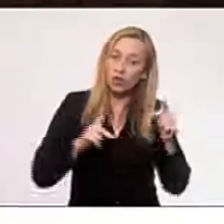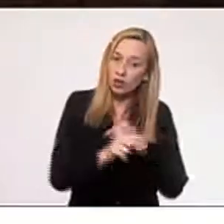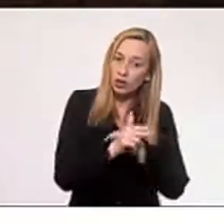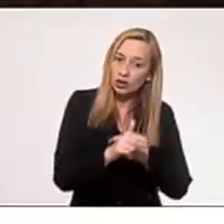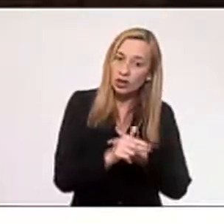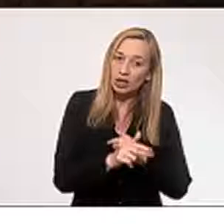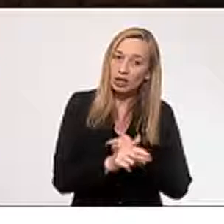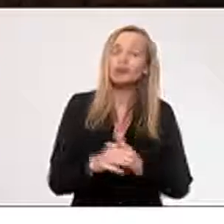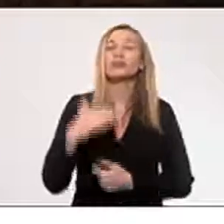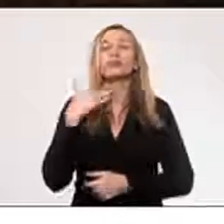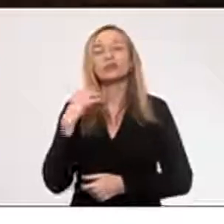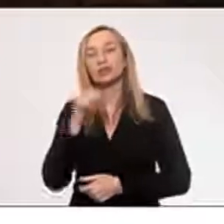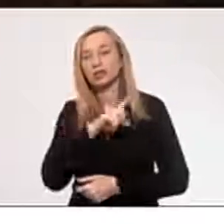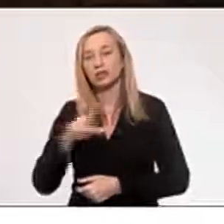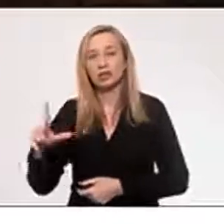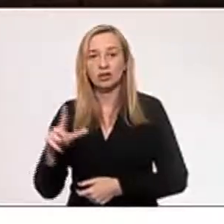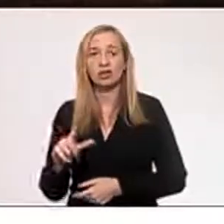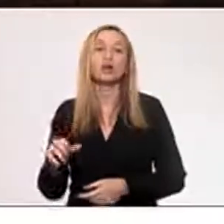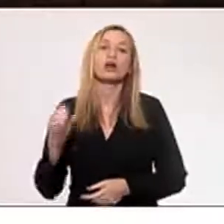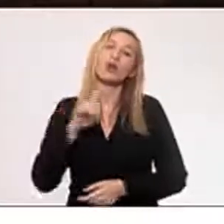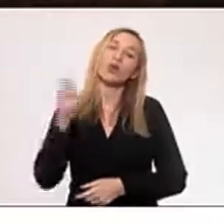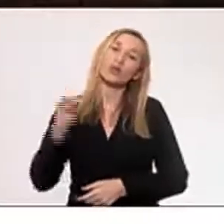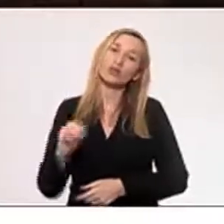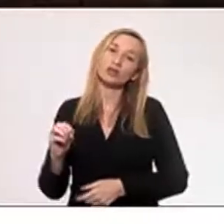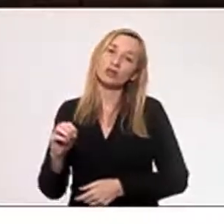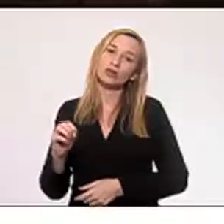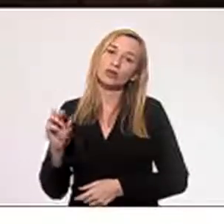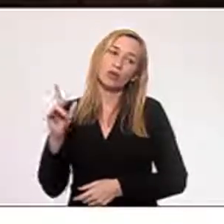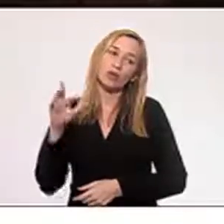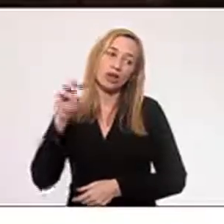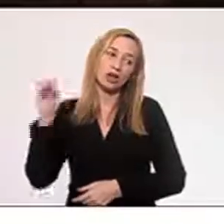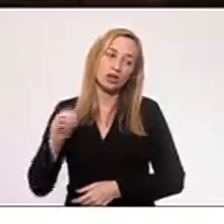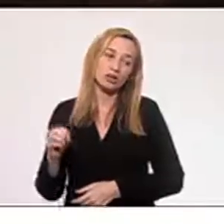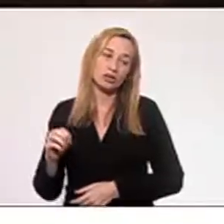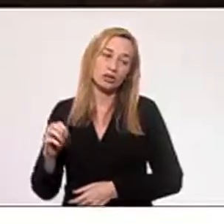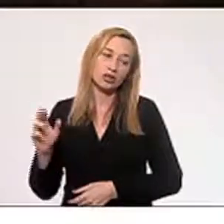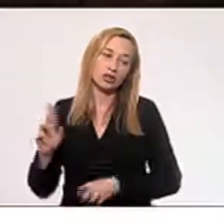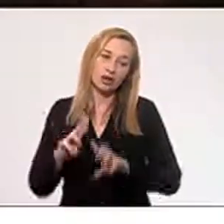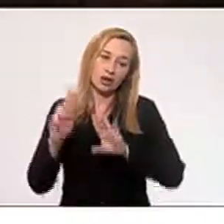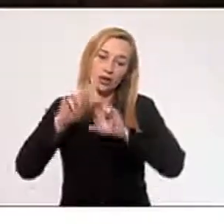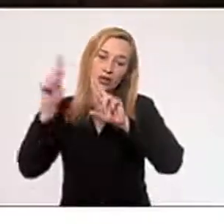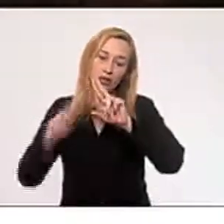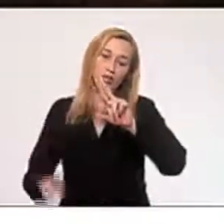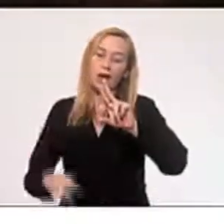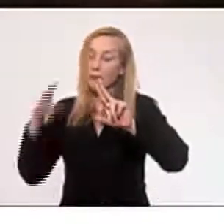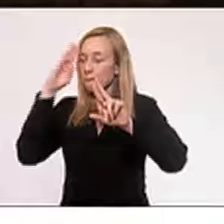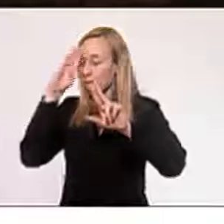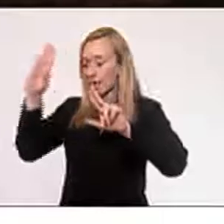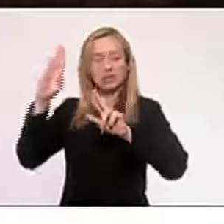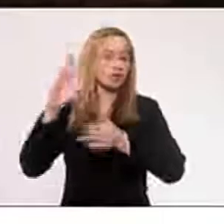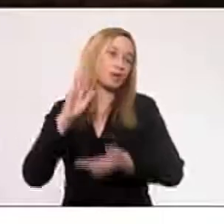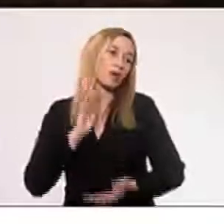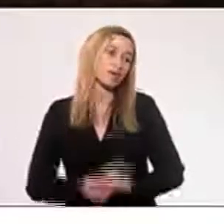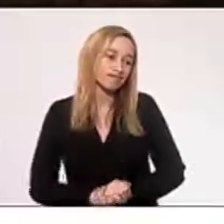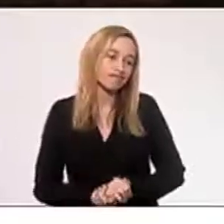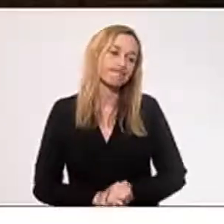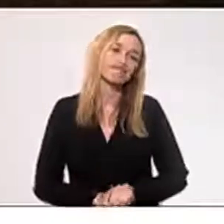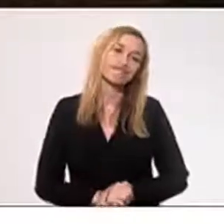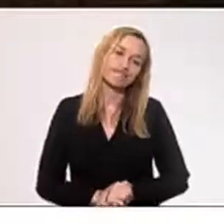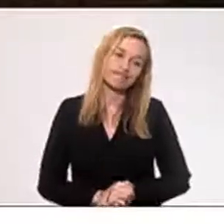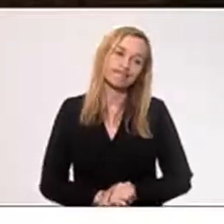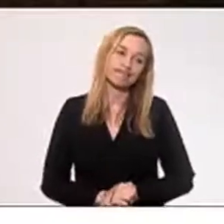pelo Tesouro Estadual, a UESO, a UENF e a UERJ. Essa é a principal irregularidade, aliás, é